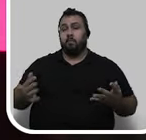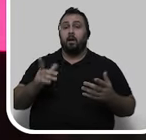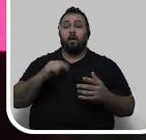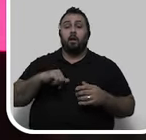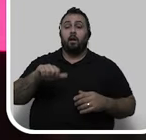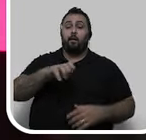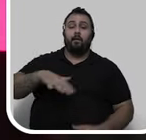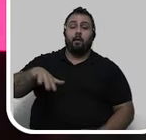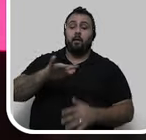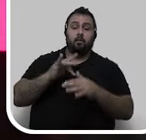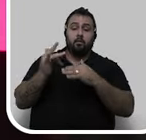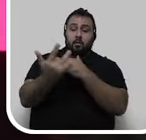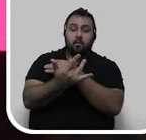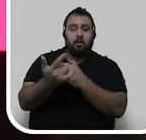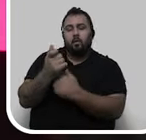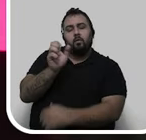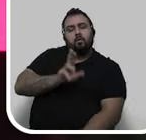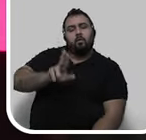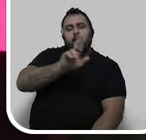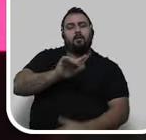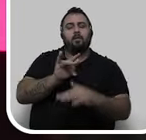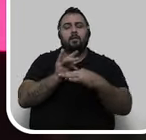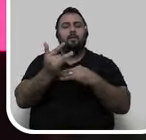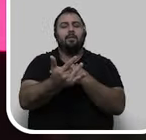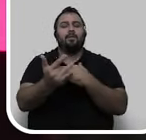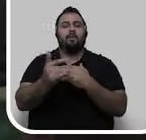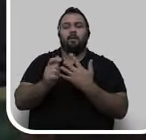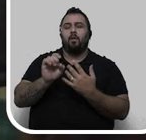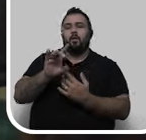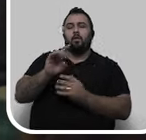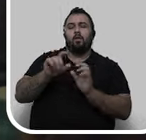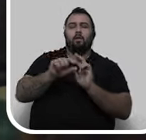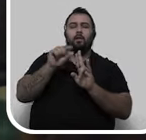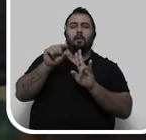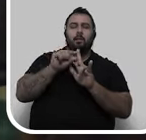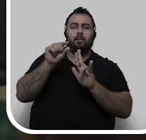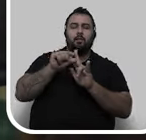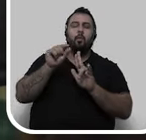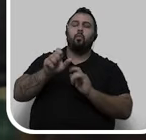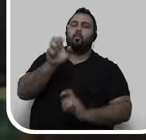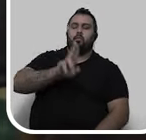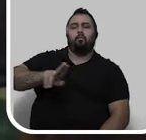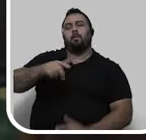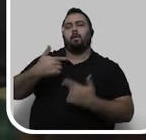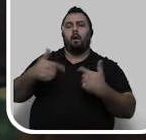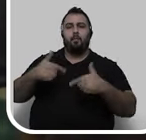grande maioria das redes sociais, eu não sou usuário de rede social, com exceção o LinkedIn que eu uso para trabalho, mas